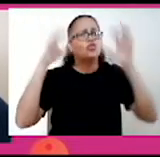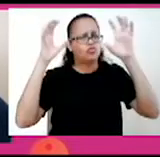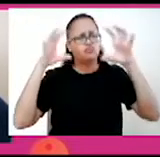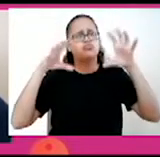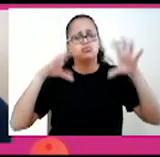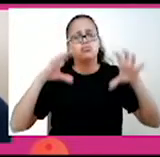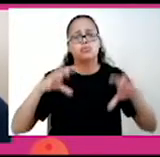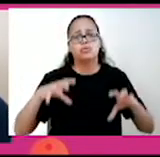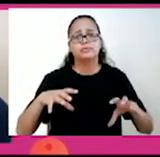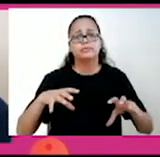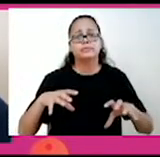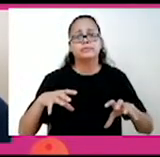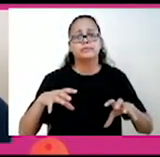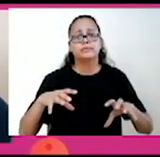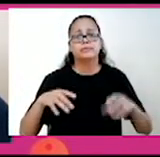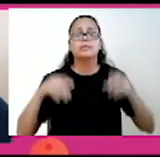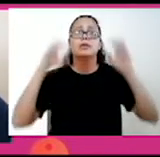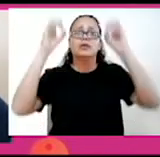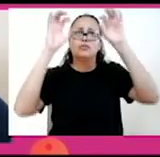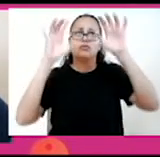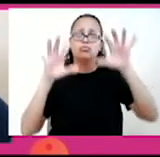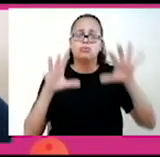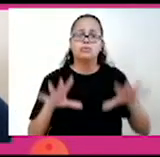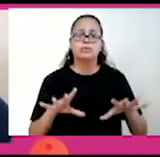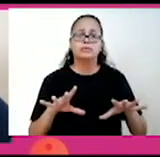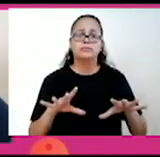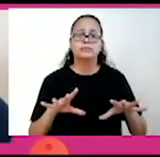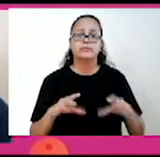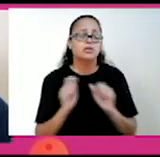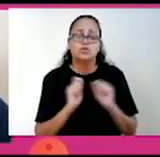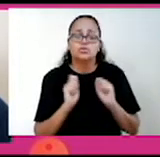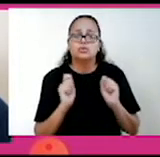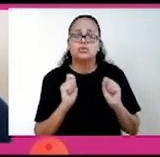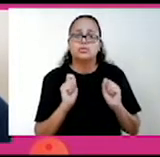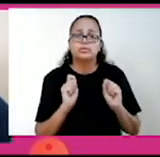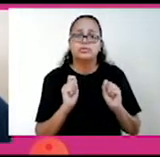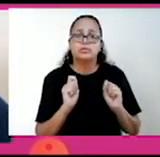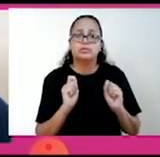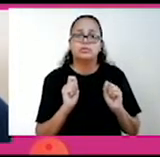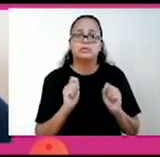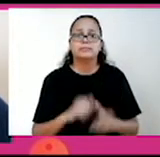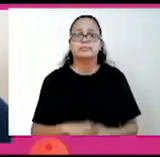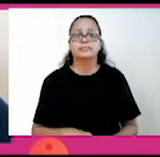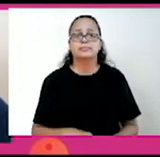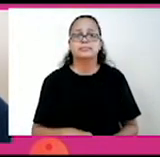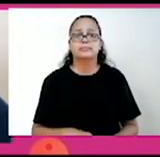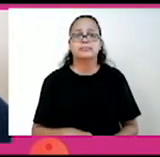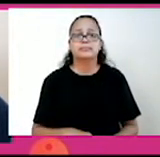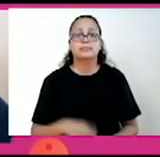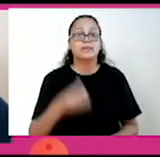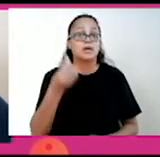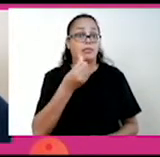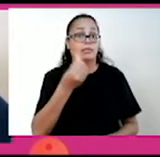chove bastante, né? Em grande parte na forma de neve, né? Então, precipitação sólida durante o inverno. Já já a gente vai ver um climograma também de uma cidade do